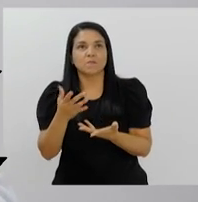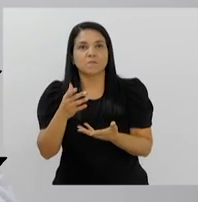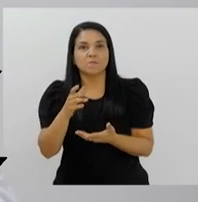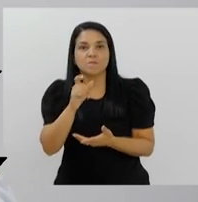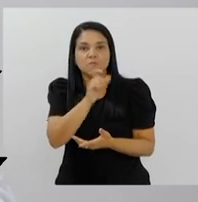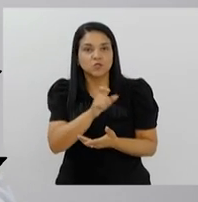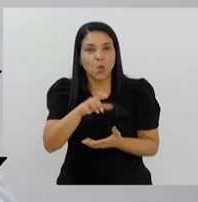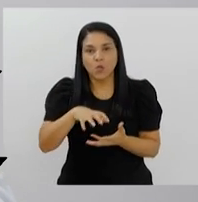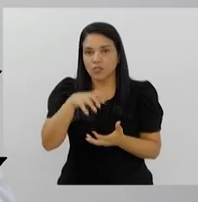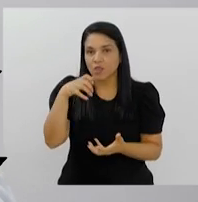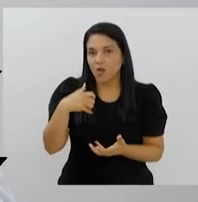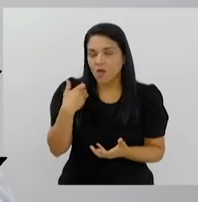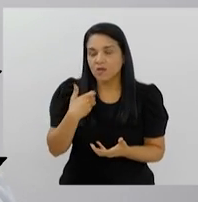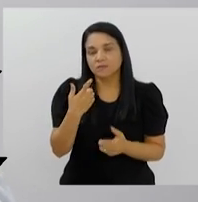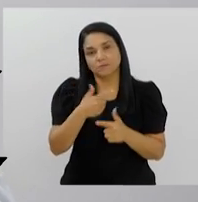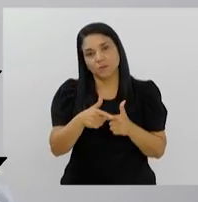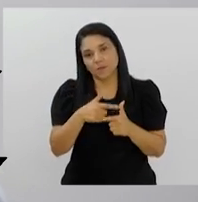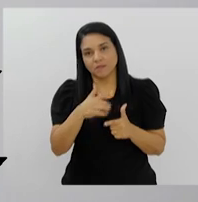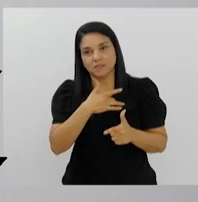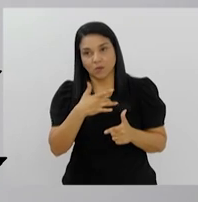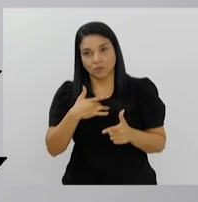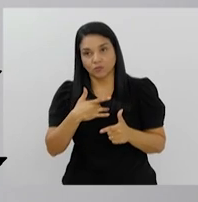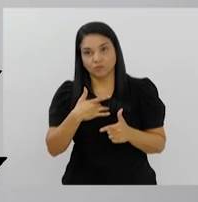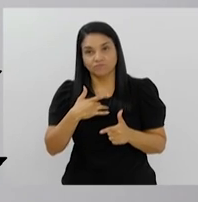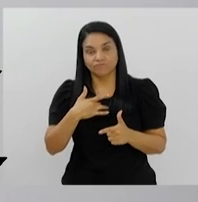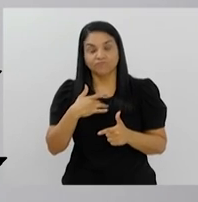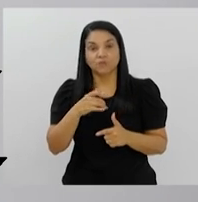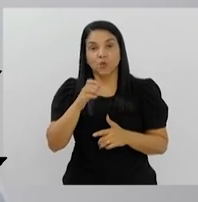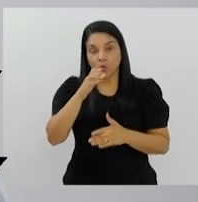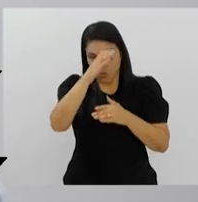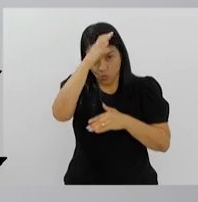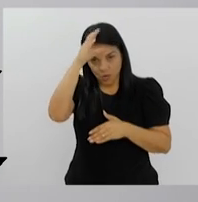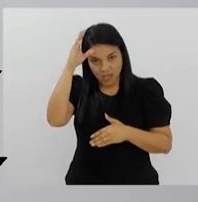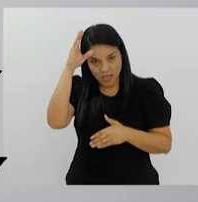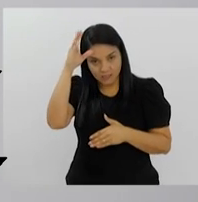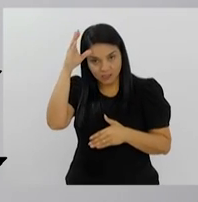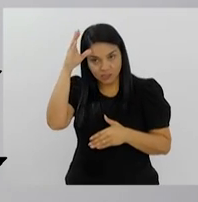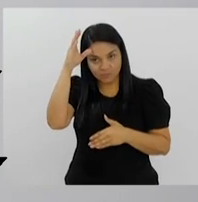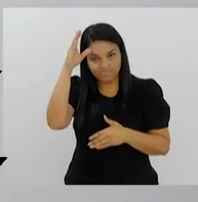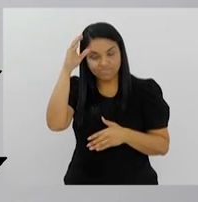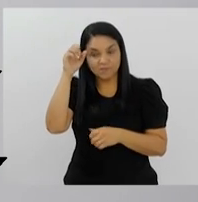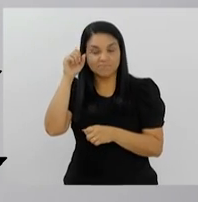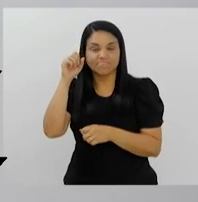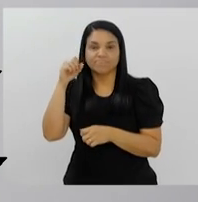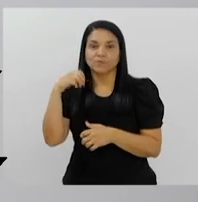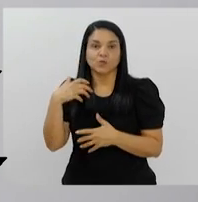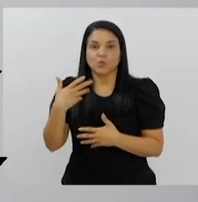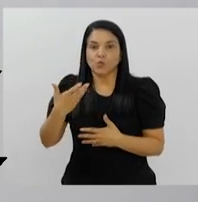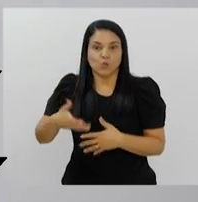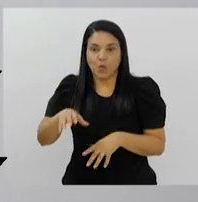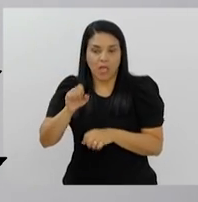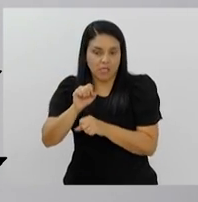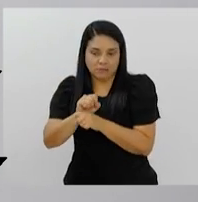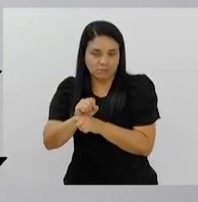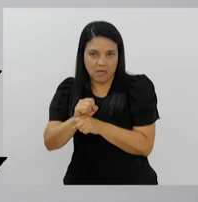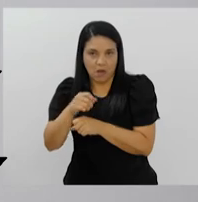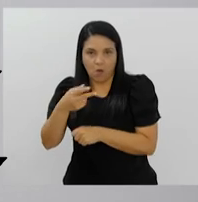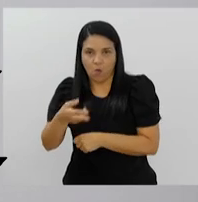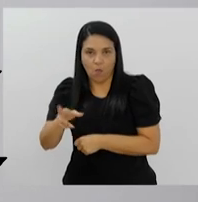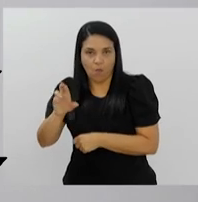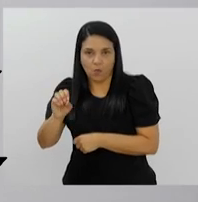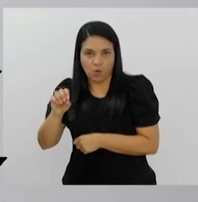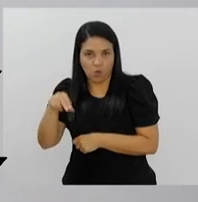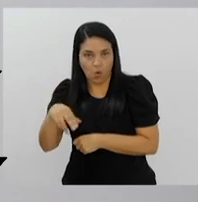problema de saúde então ele acha mais eficiente do que esperar o Procom entender se há uma